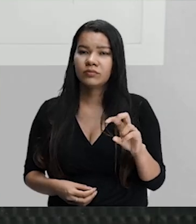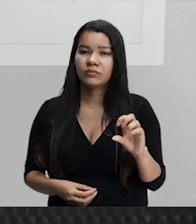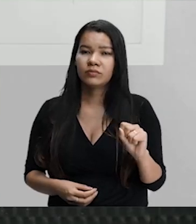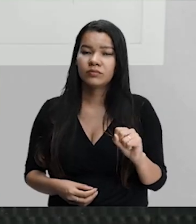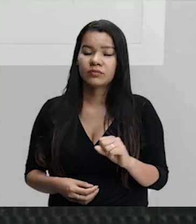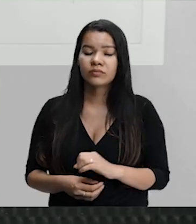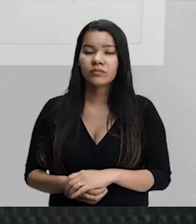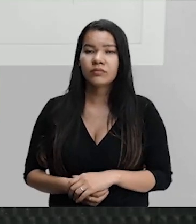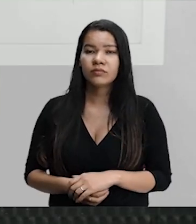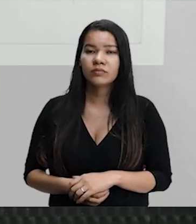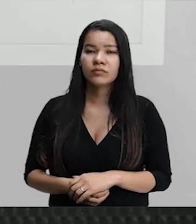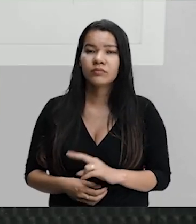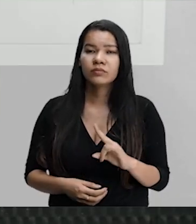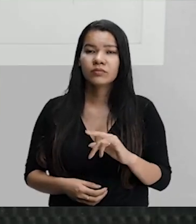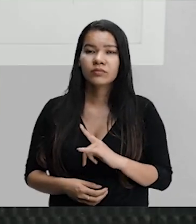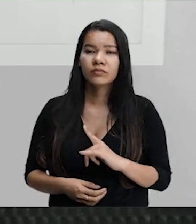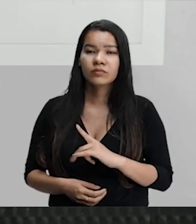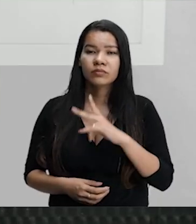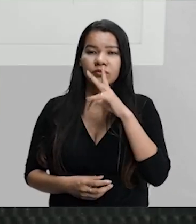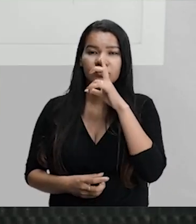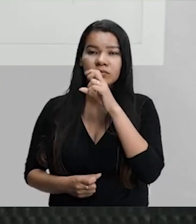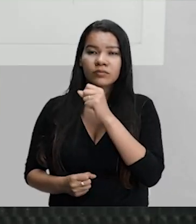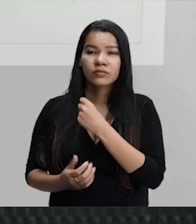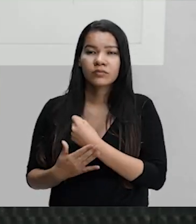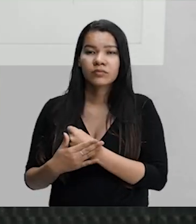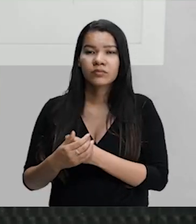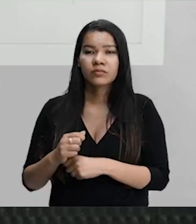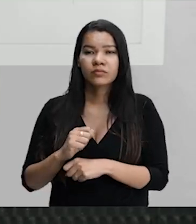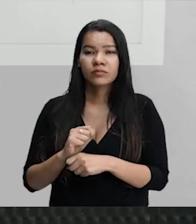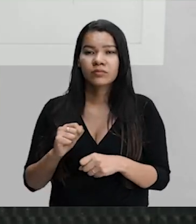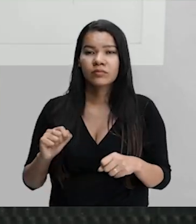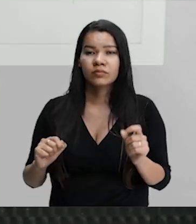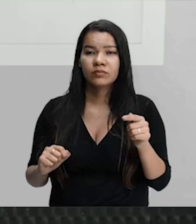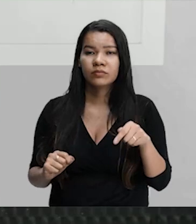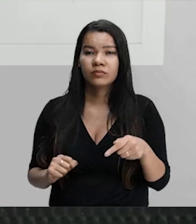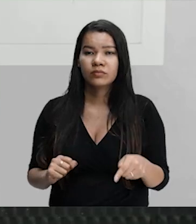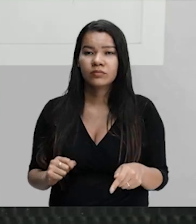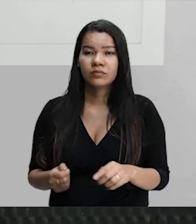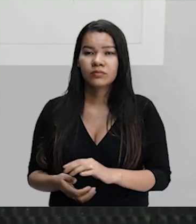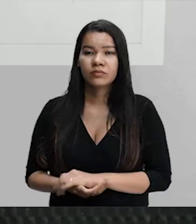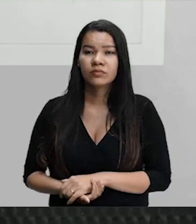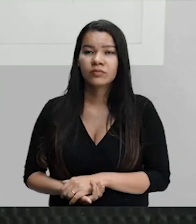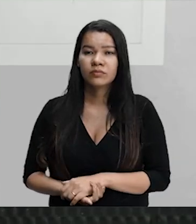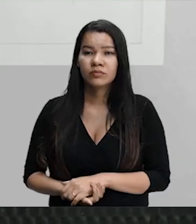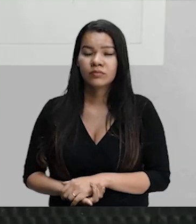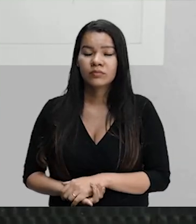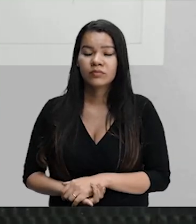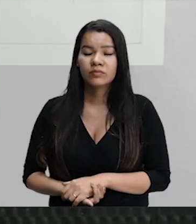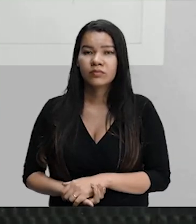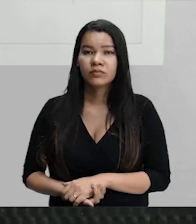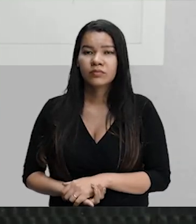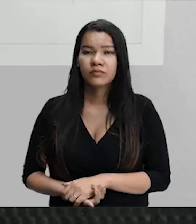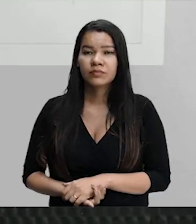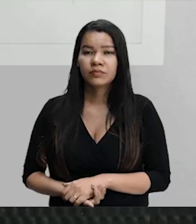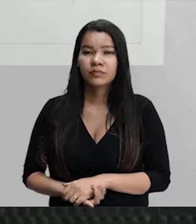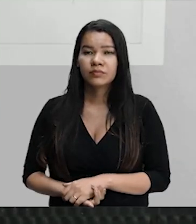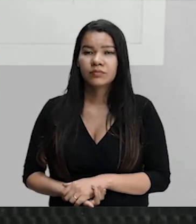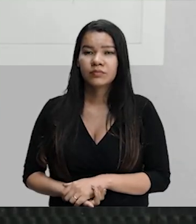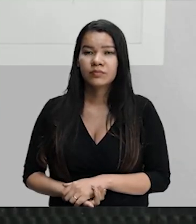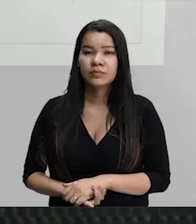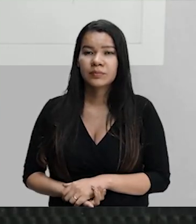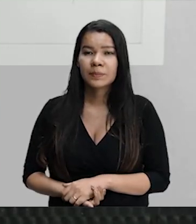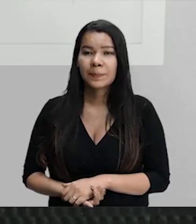próton, ele vai ter um poder de penetração maior do que a das partículas